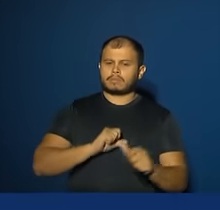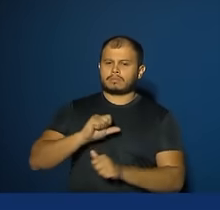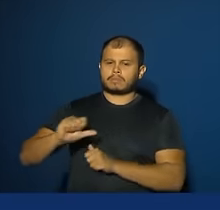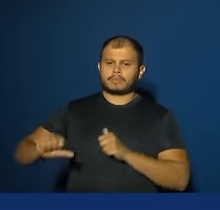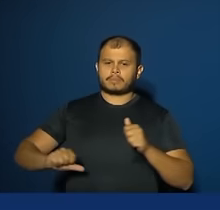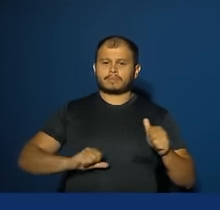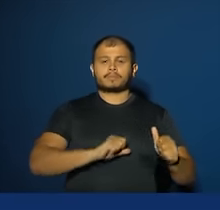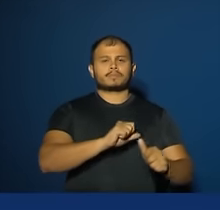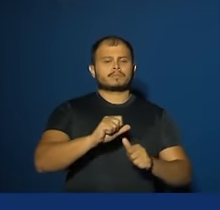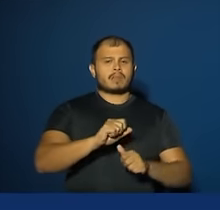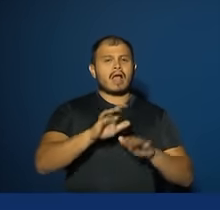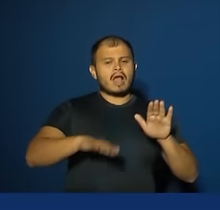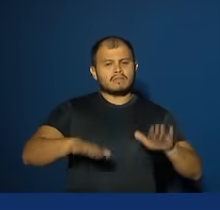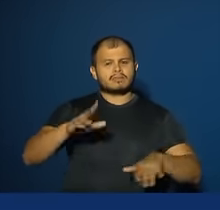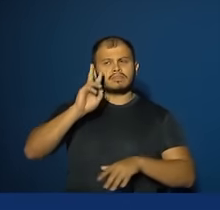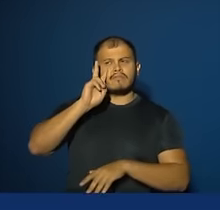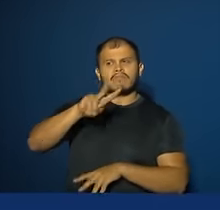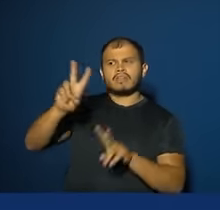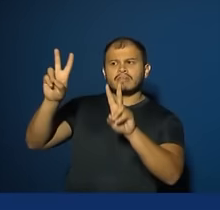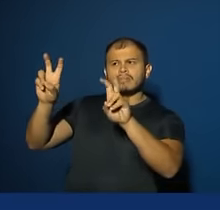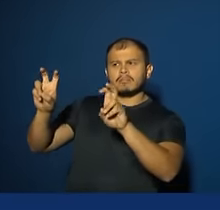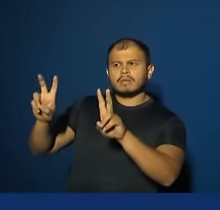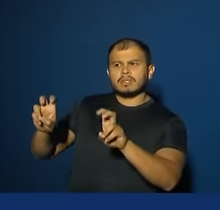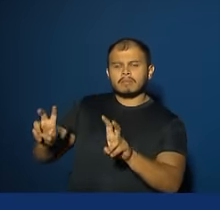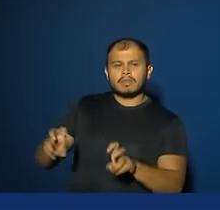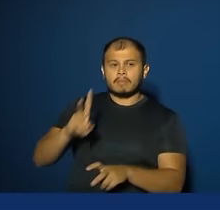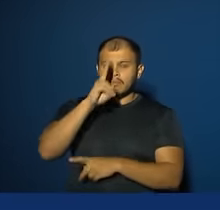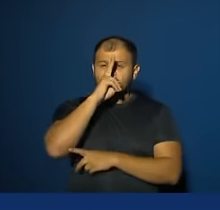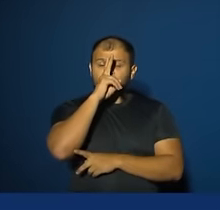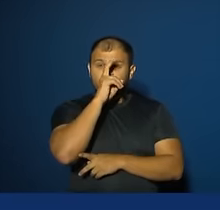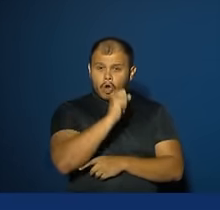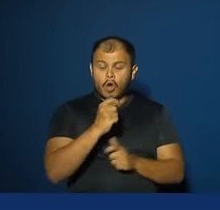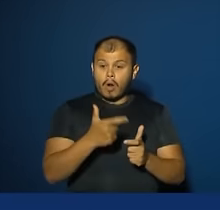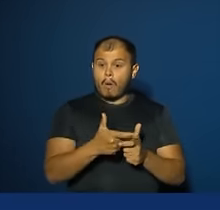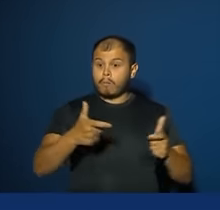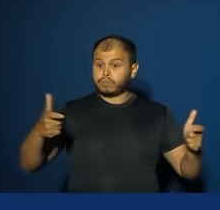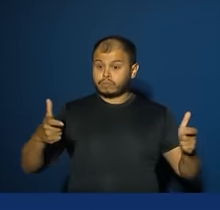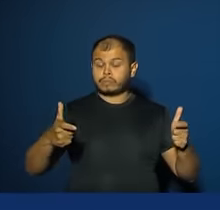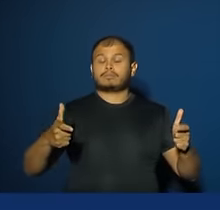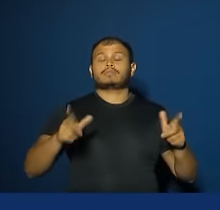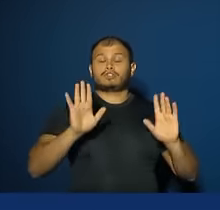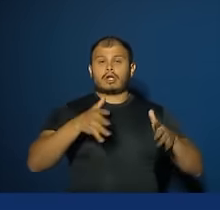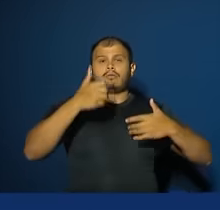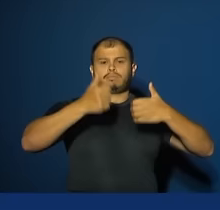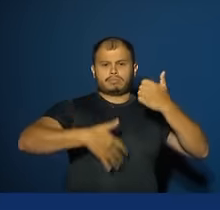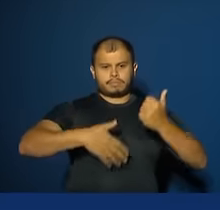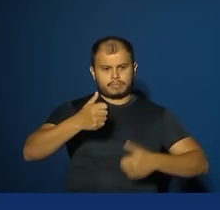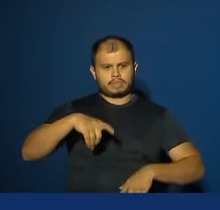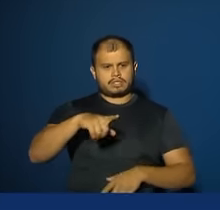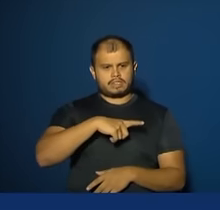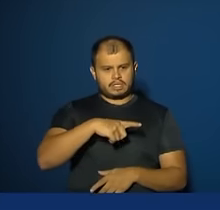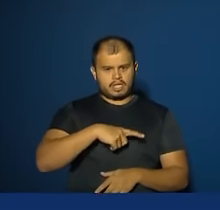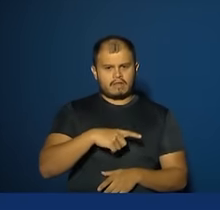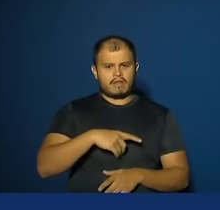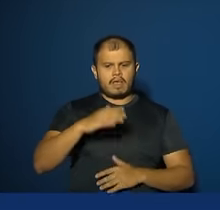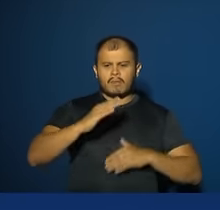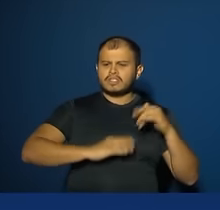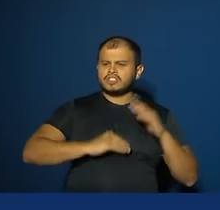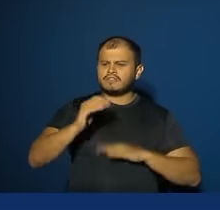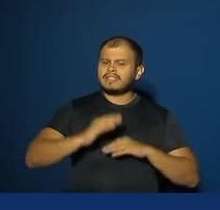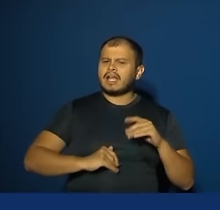é raro às vezes em que você vê um tema macro muito forte, como foi falado, uma